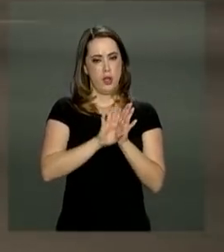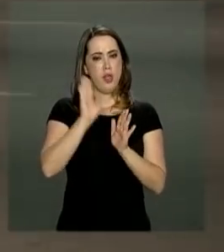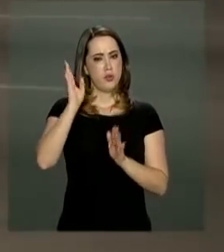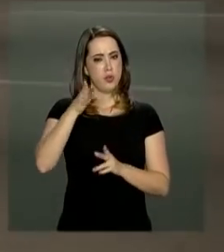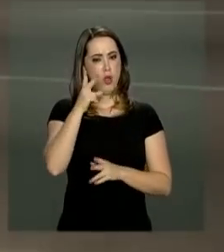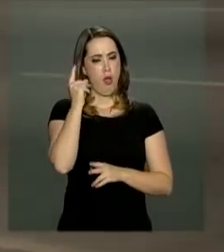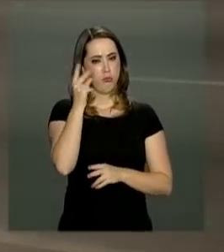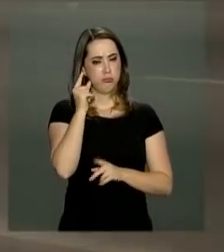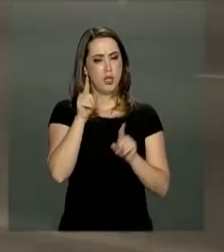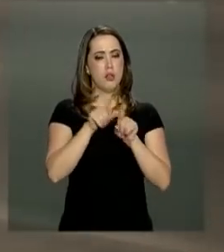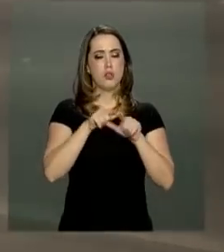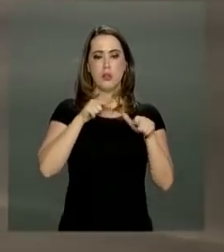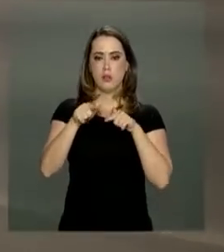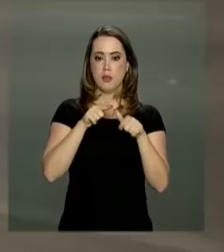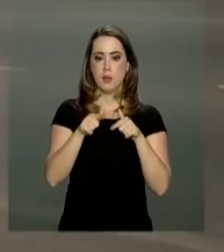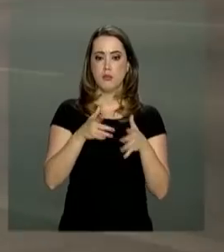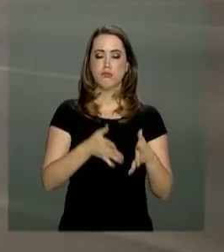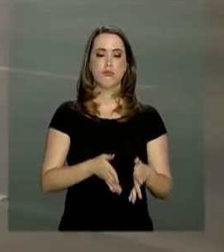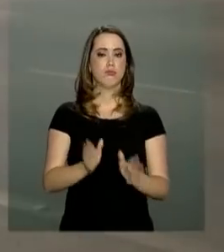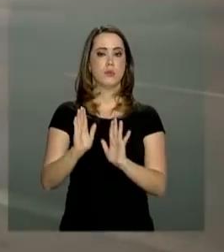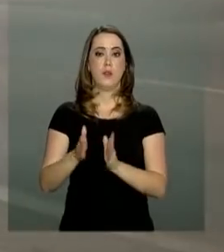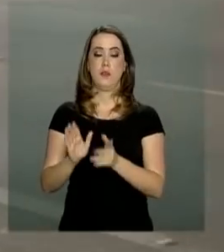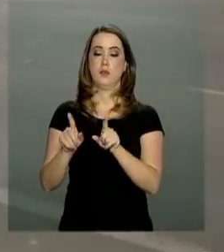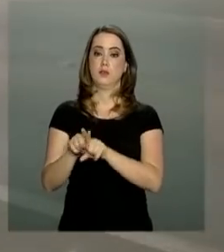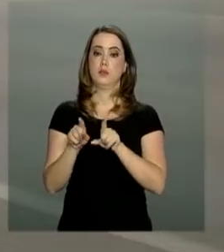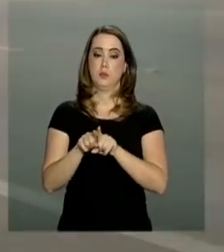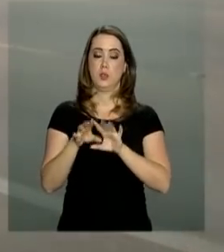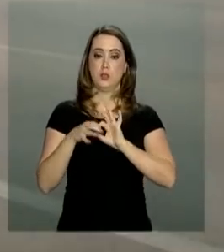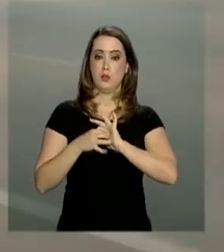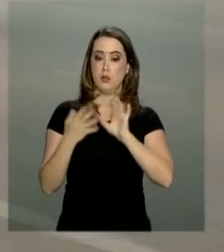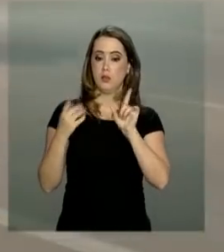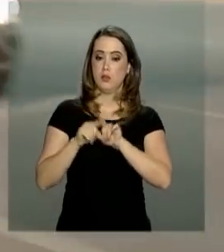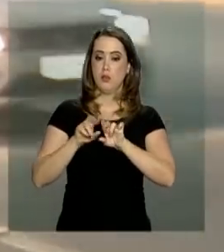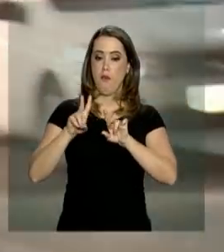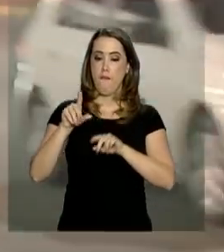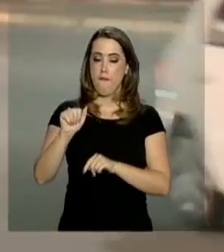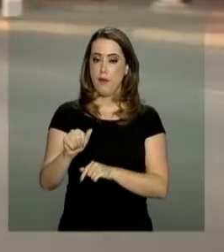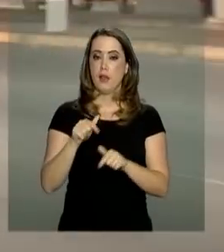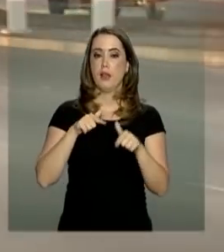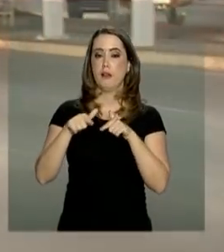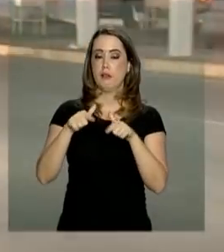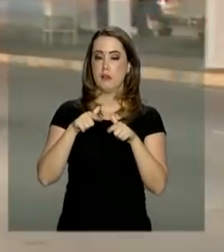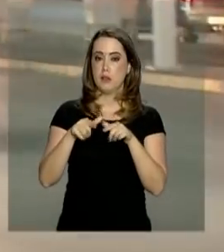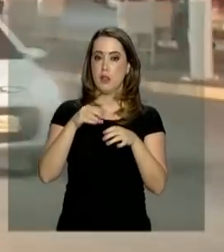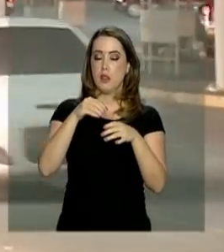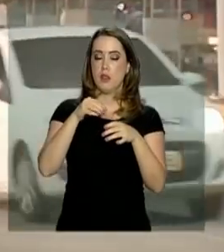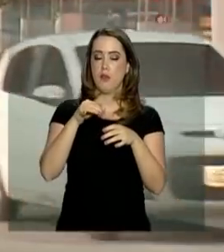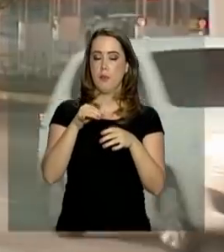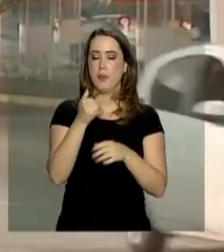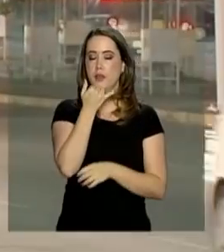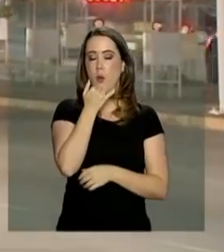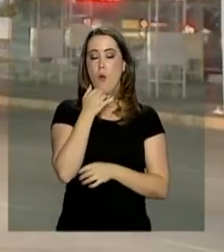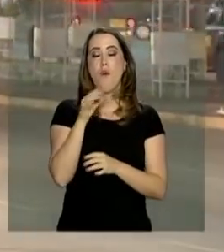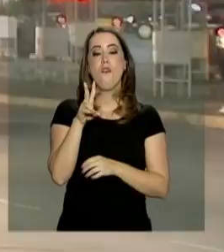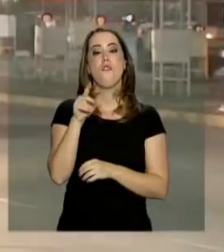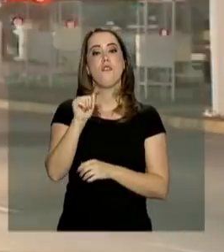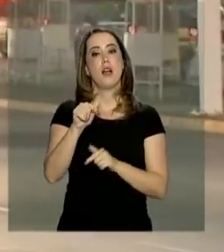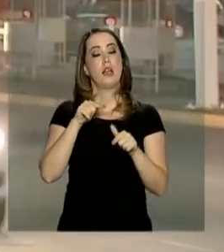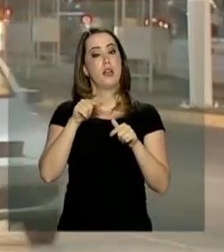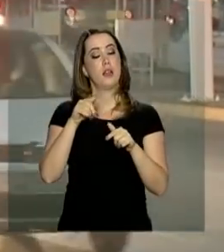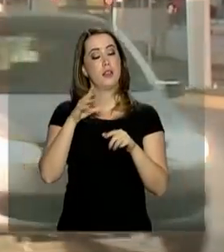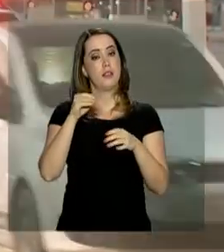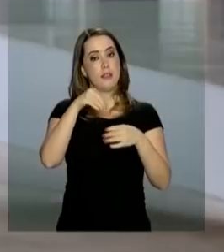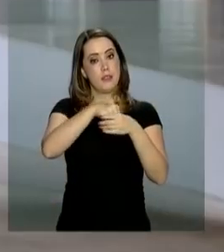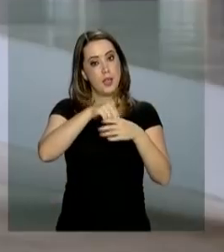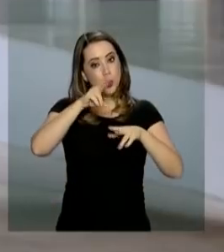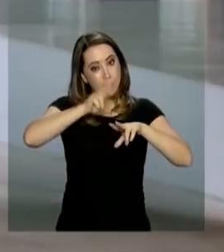e estão atuando já nas ruas. Além disso, já foram liberadas vagas no sistema penitenciário para novas prisões.